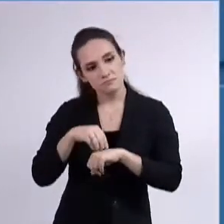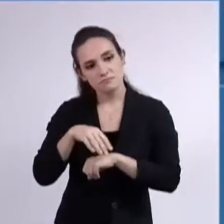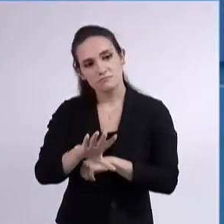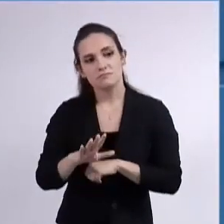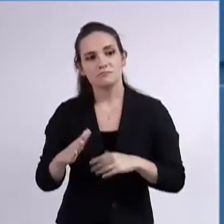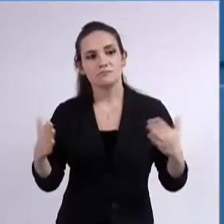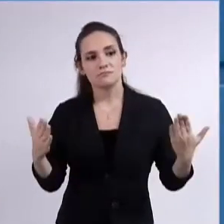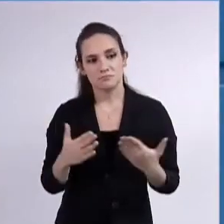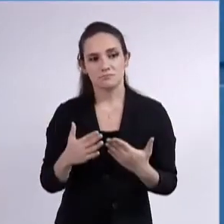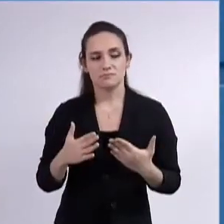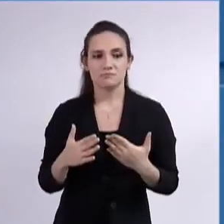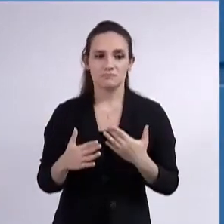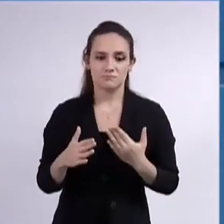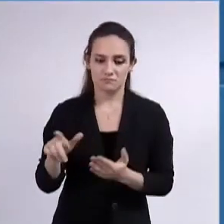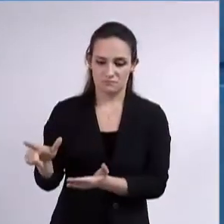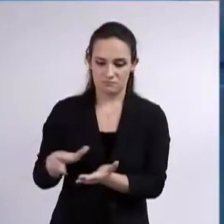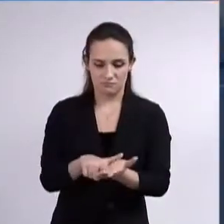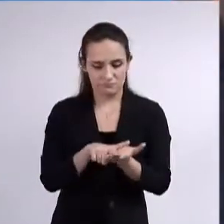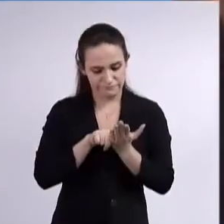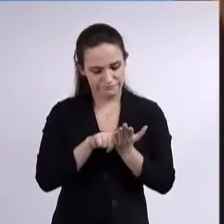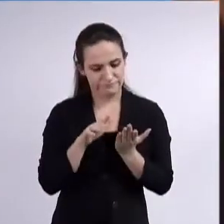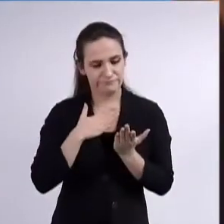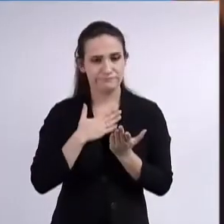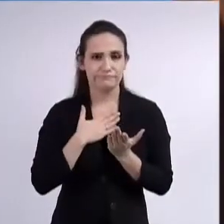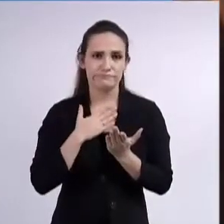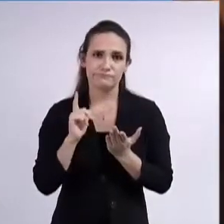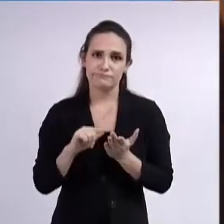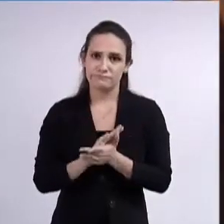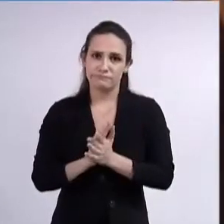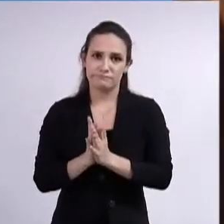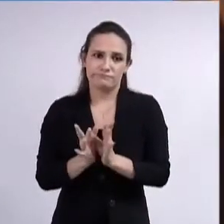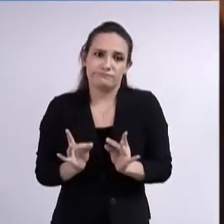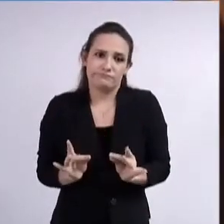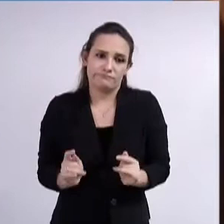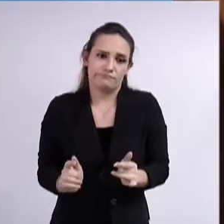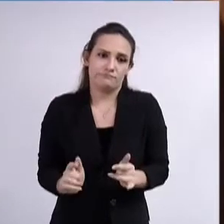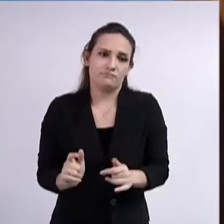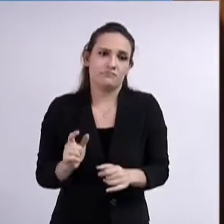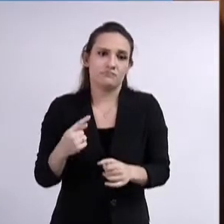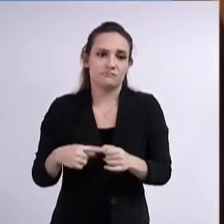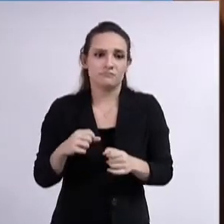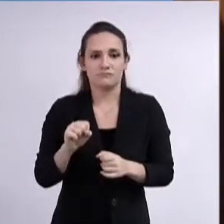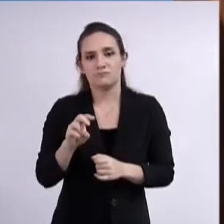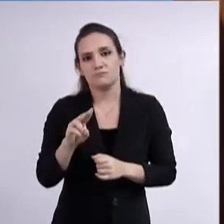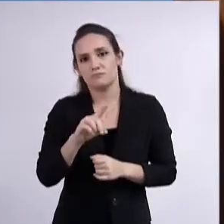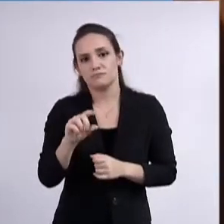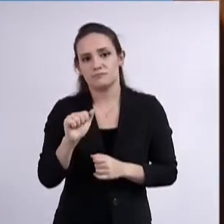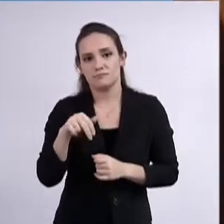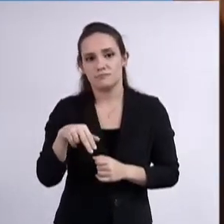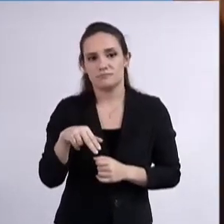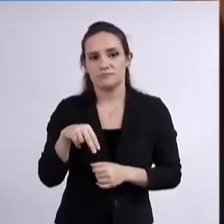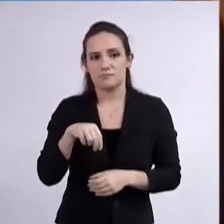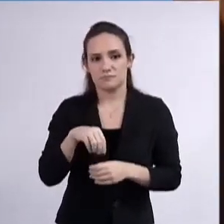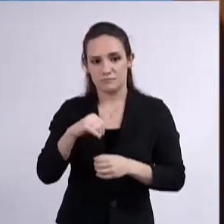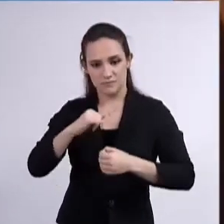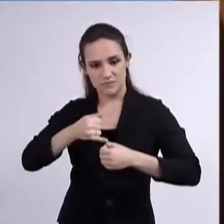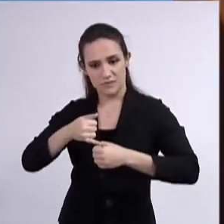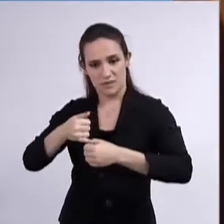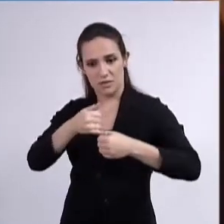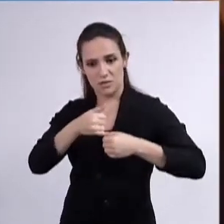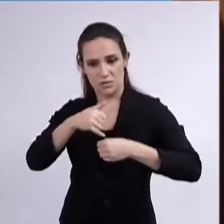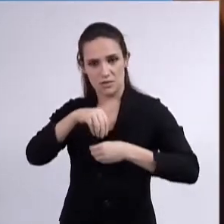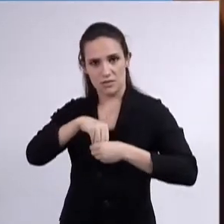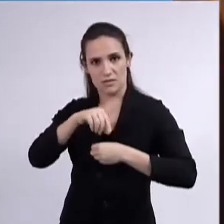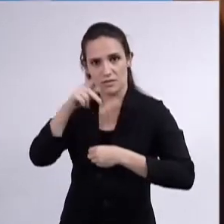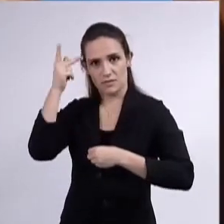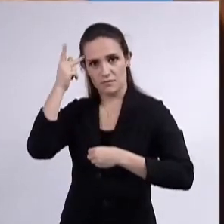essa matéria que acabou de chegar em minhas mãos, desse massacre no município de Suzano, no interior